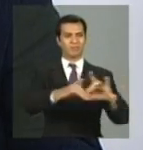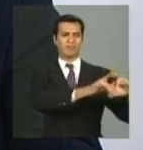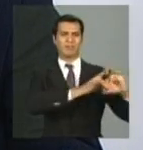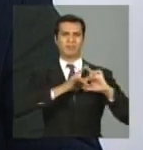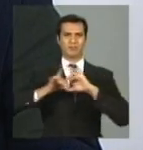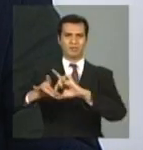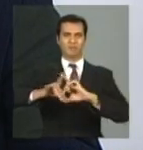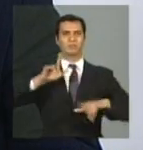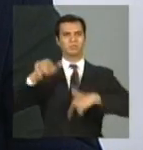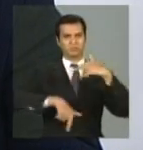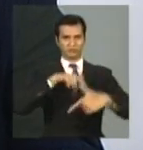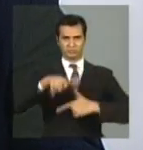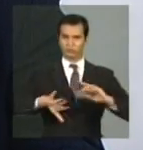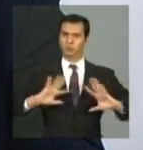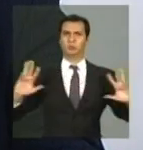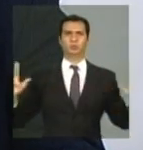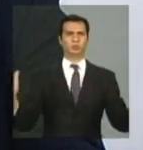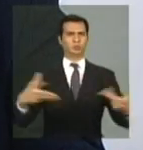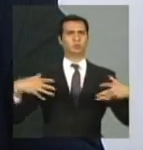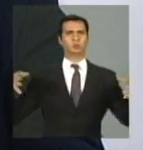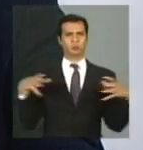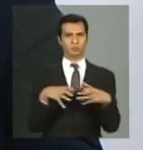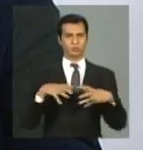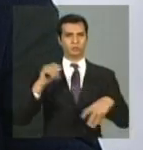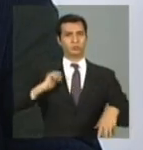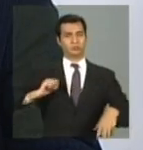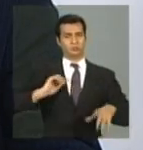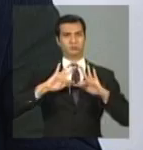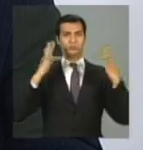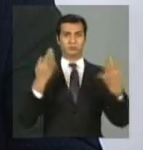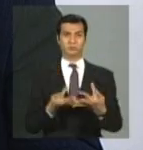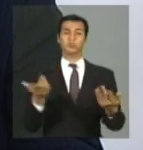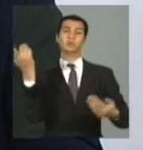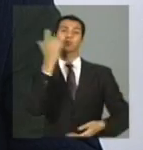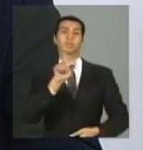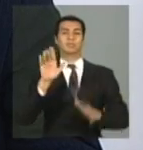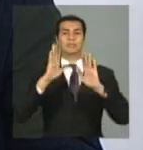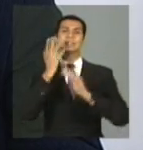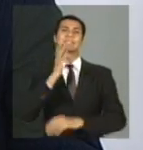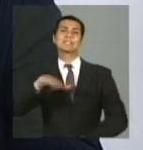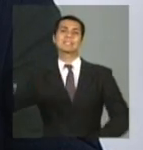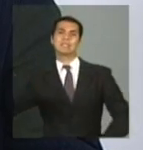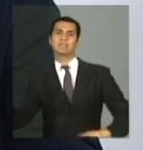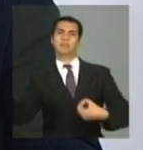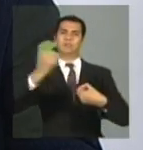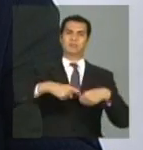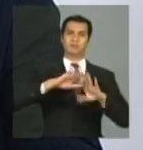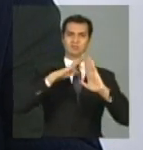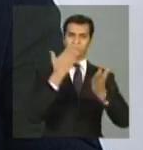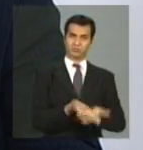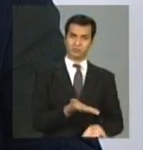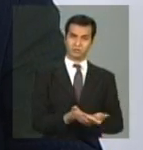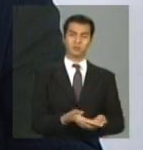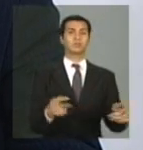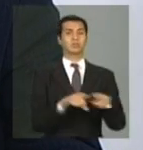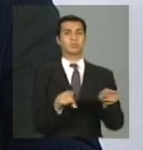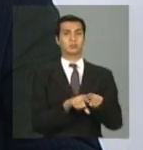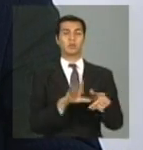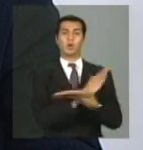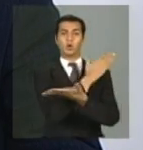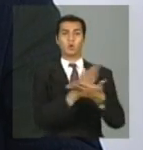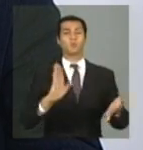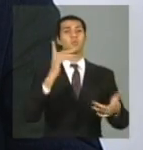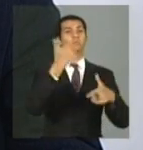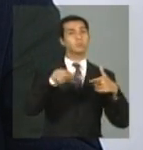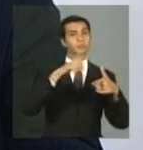na realidade, a gente consiga levar as crianças que estão fora da escola para dentro da escola e as que têm problemas de